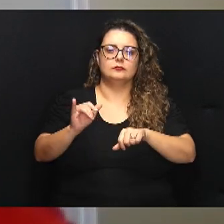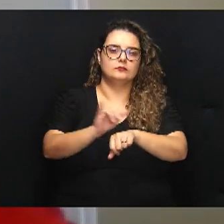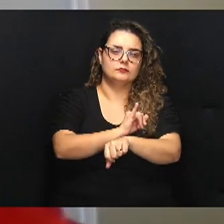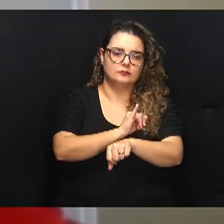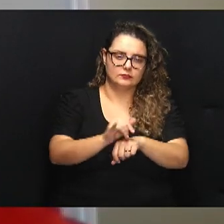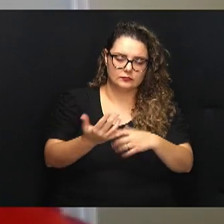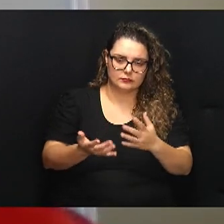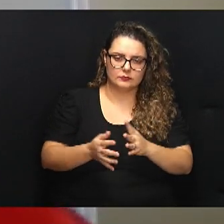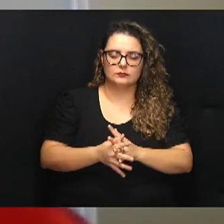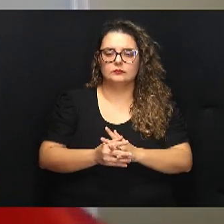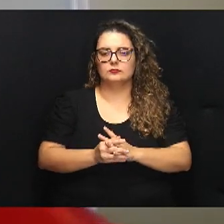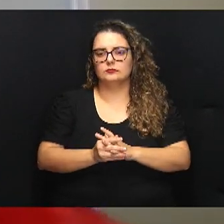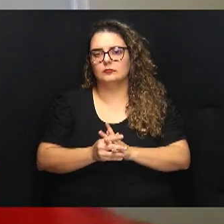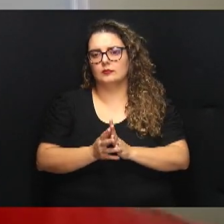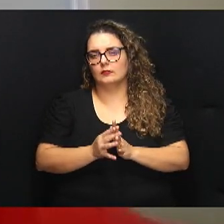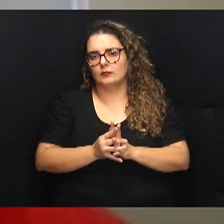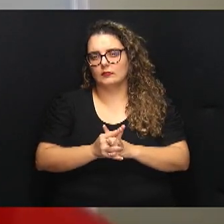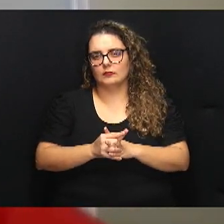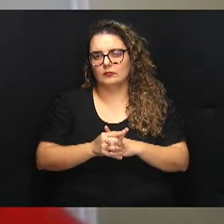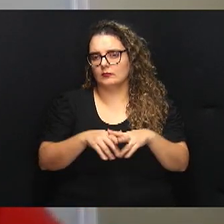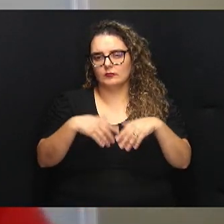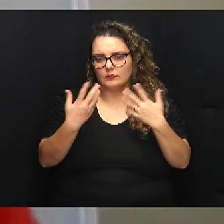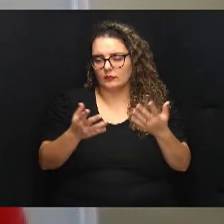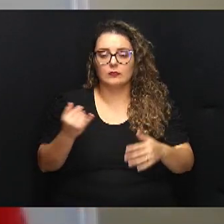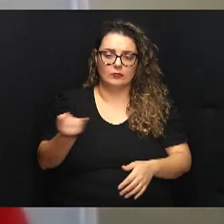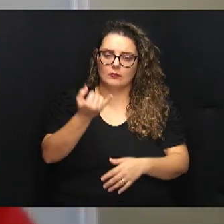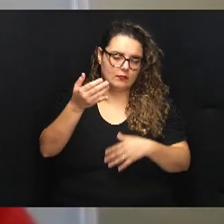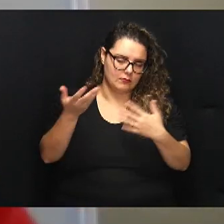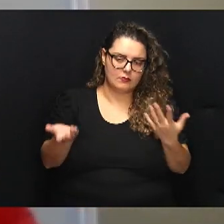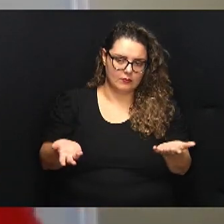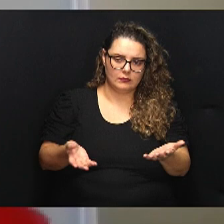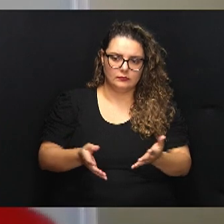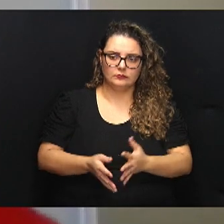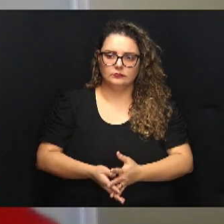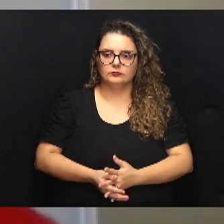estratégicos, ou, enfim, muito importantes,